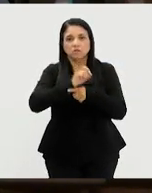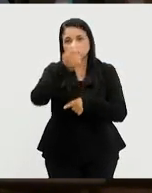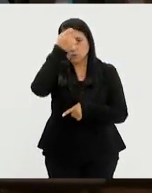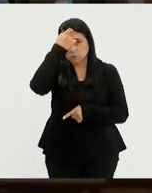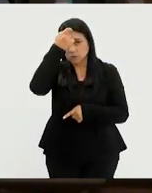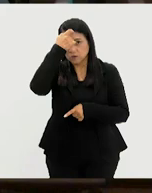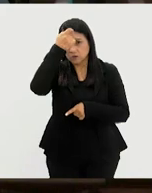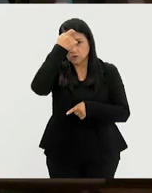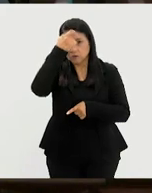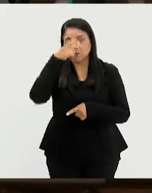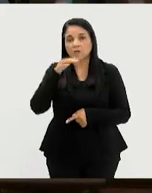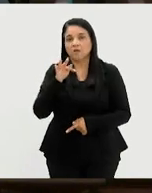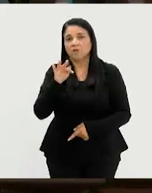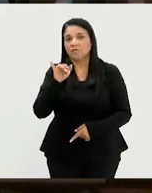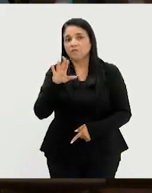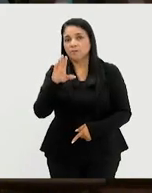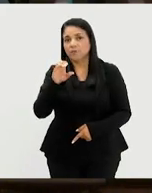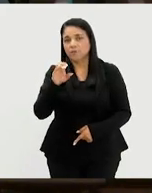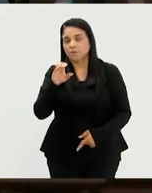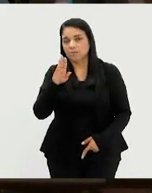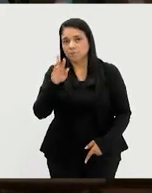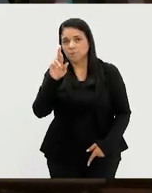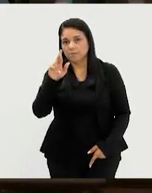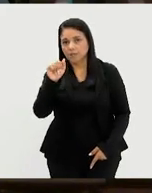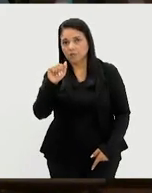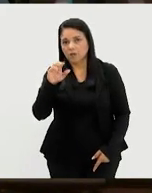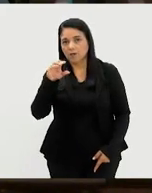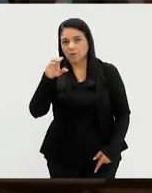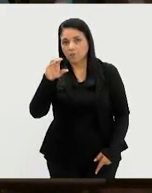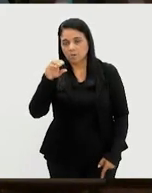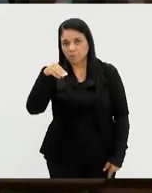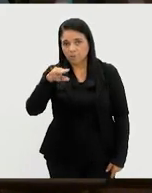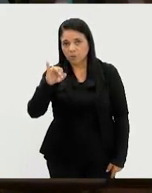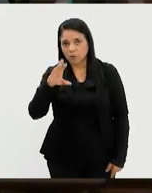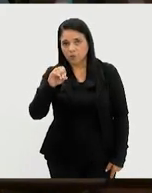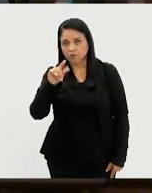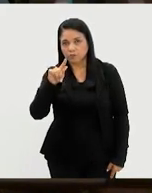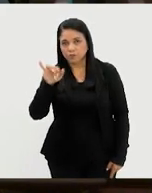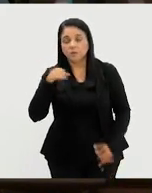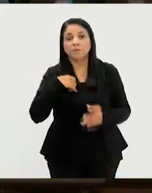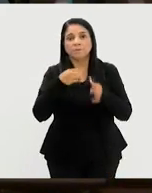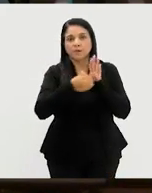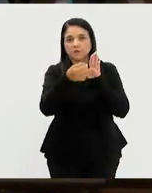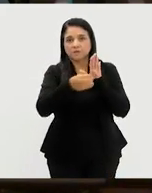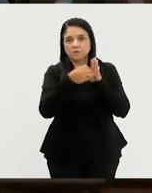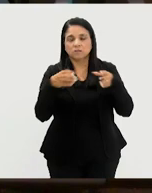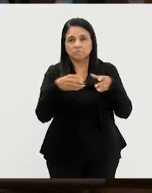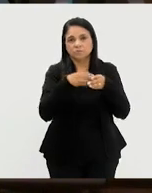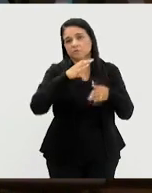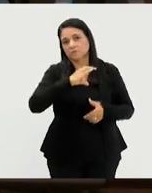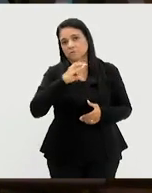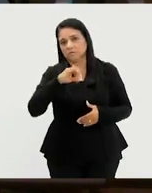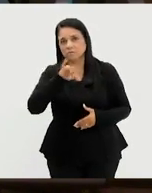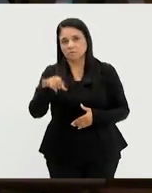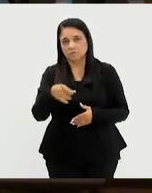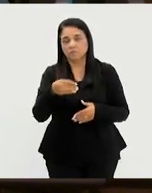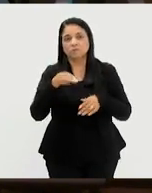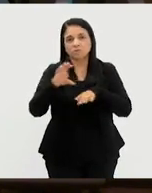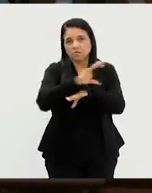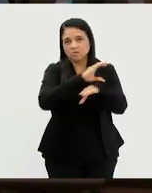a fibromialgia no estado do Rio de Janeiro pareceres das comissões de constituição e justiça pela